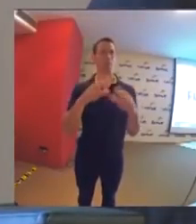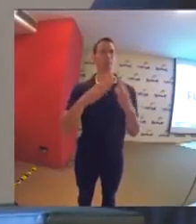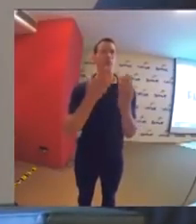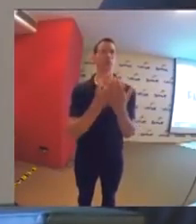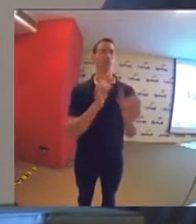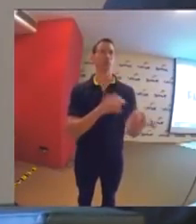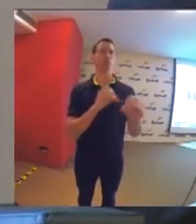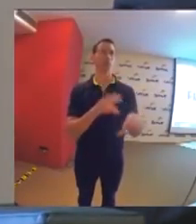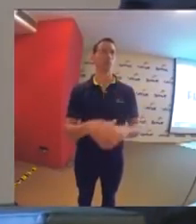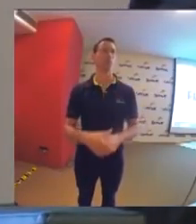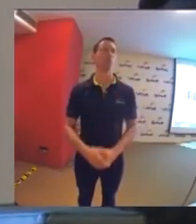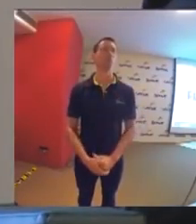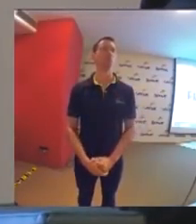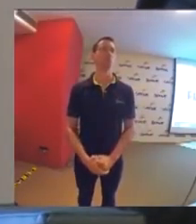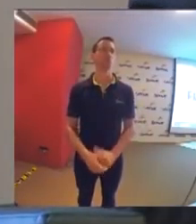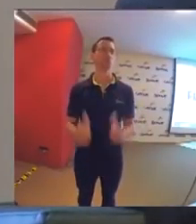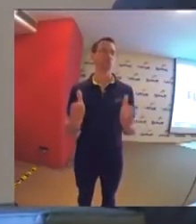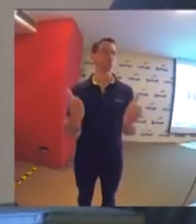Perguntas?